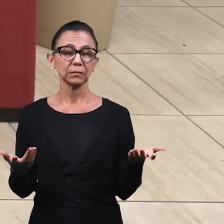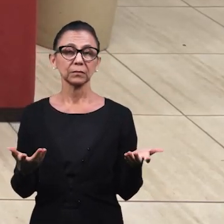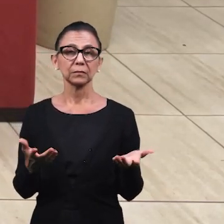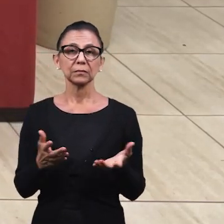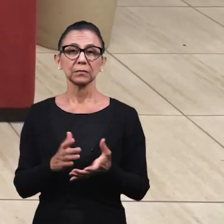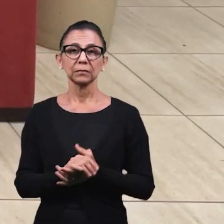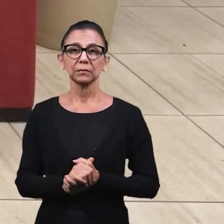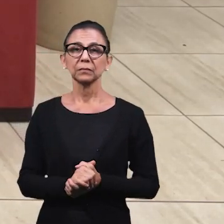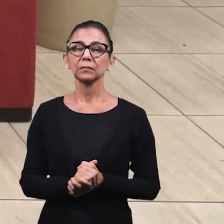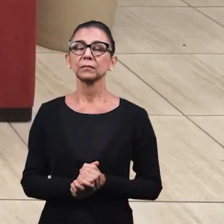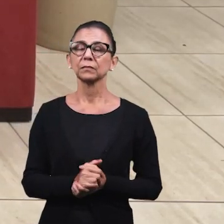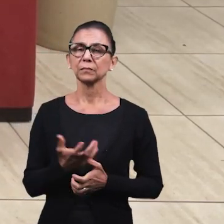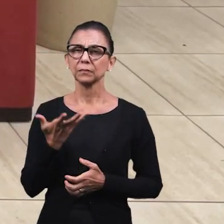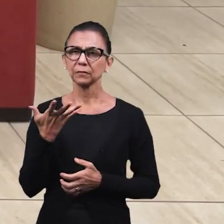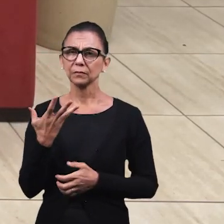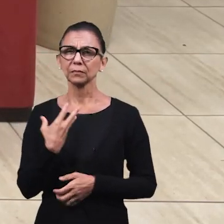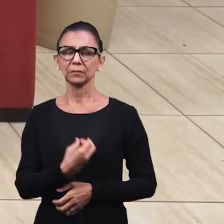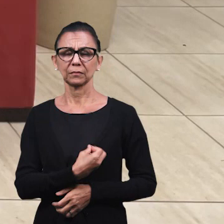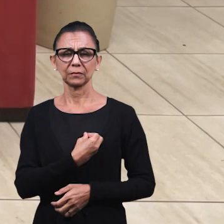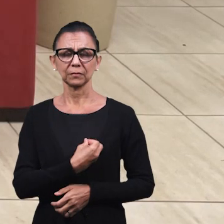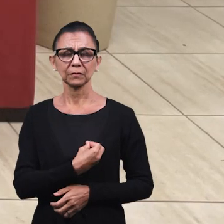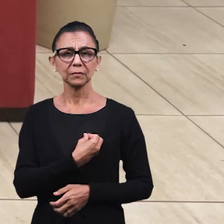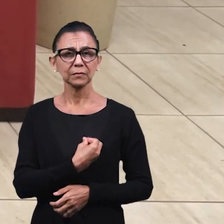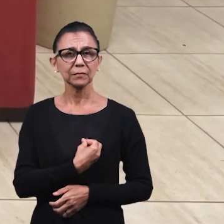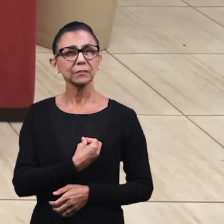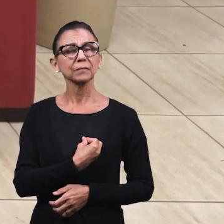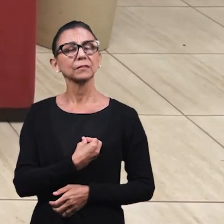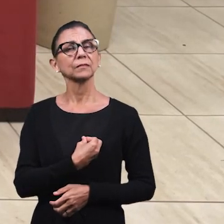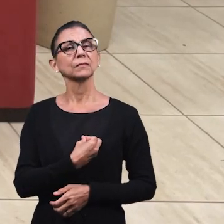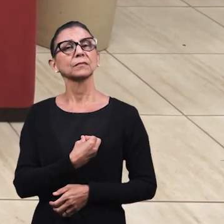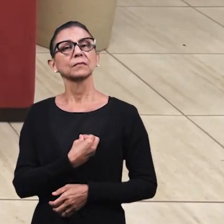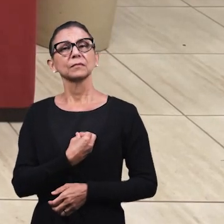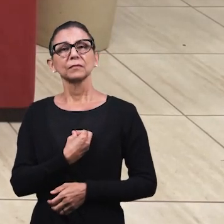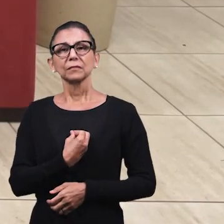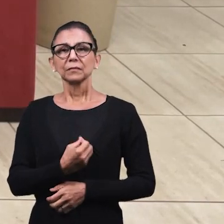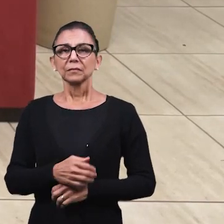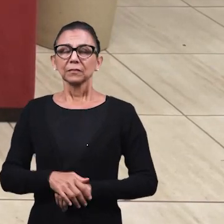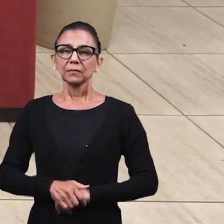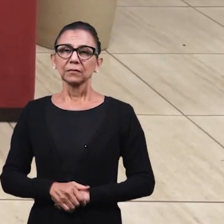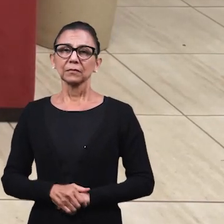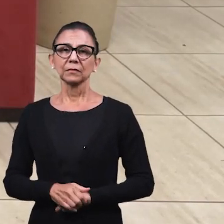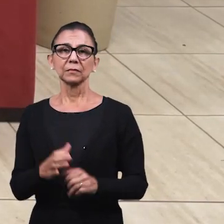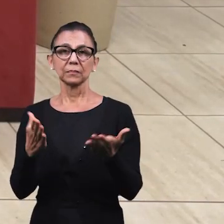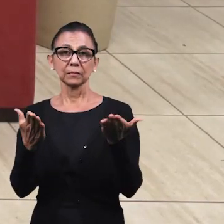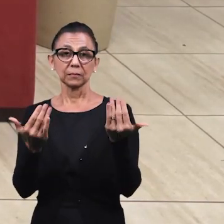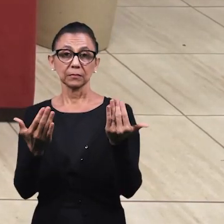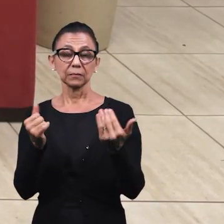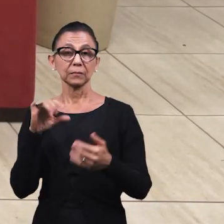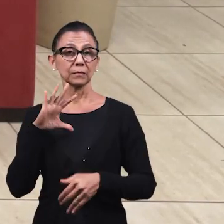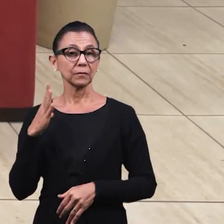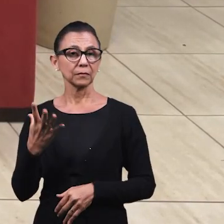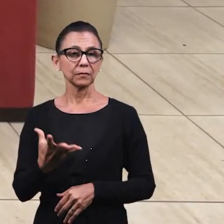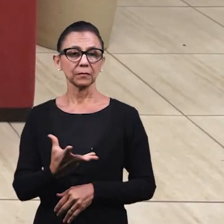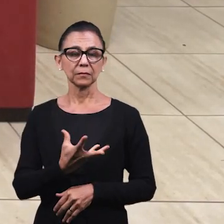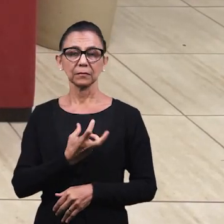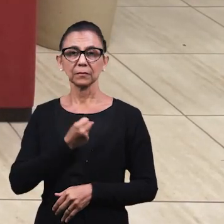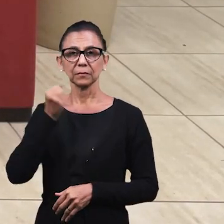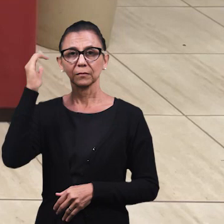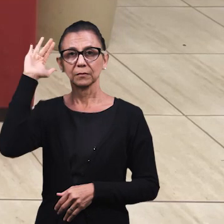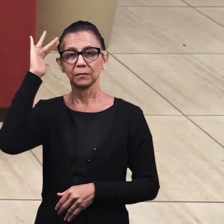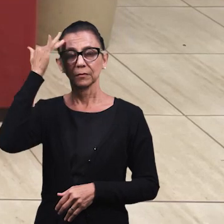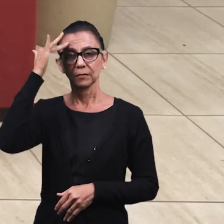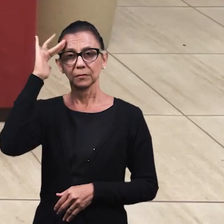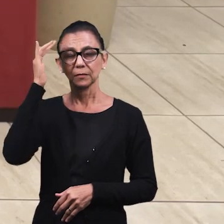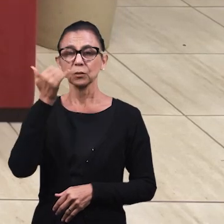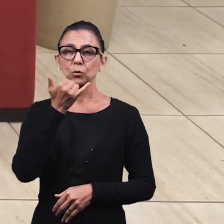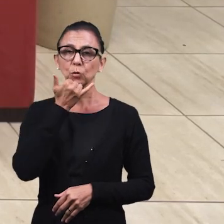exponencialmente. Querer participar, querer se envolver. Os jovens têm sido alcançados, o